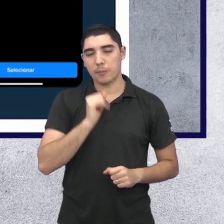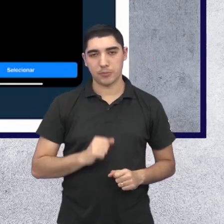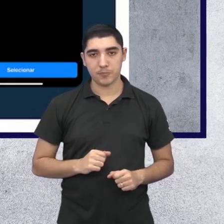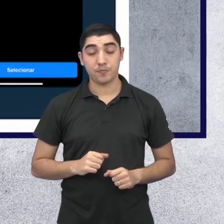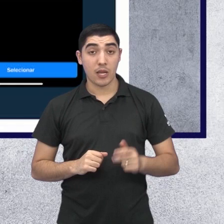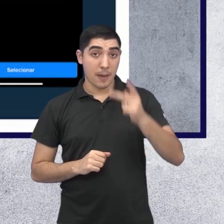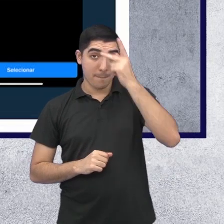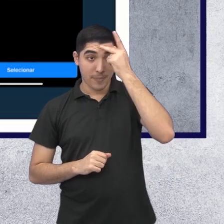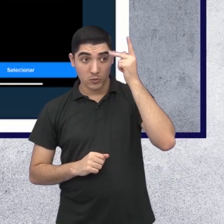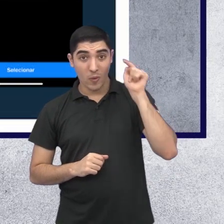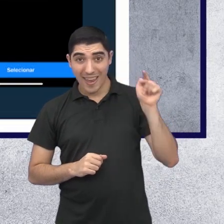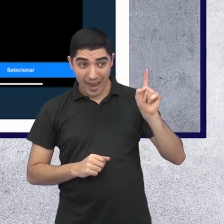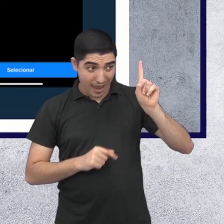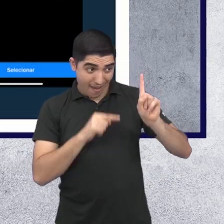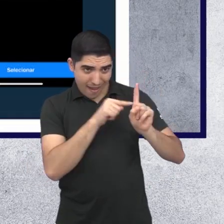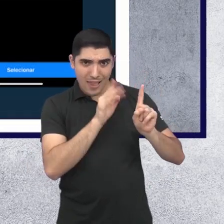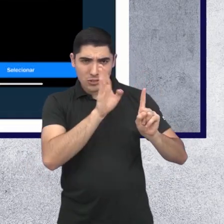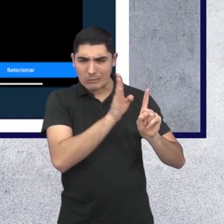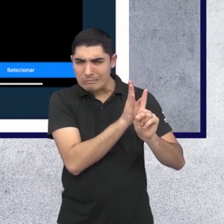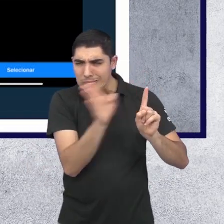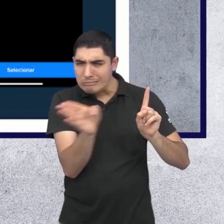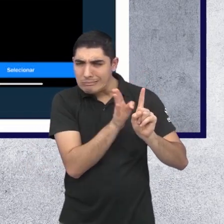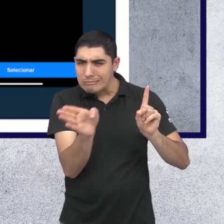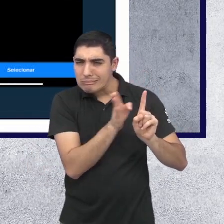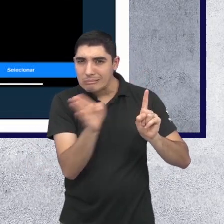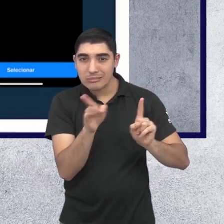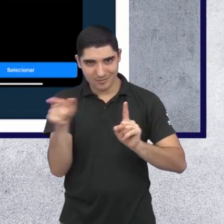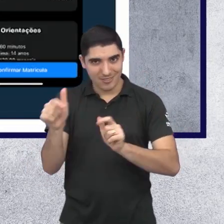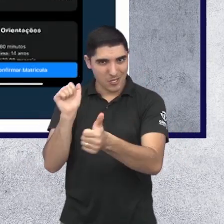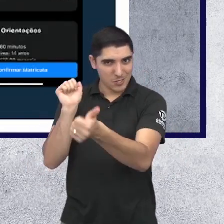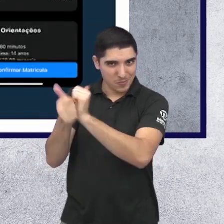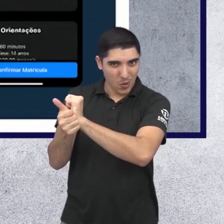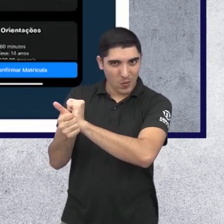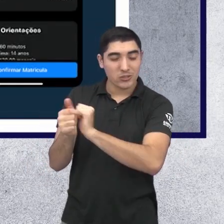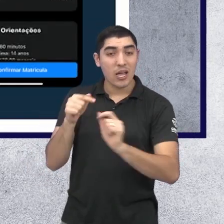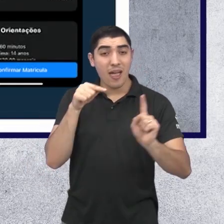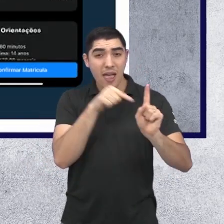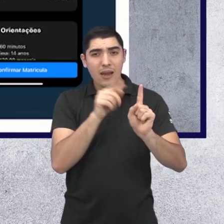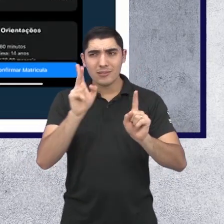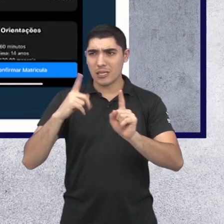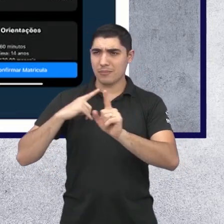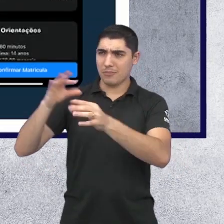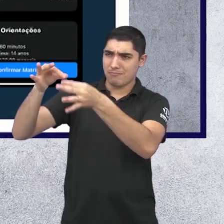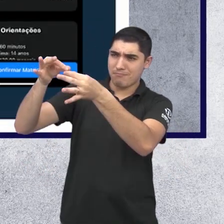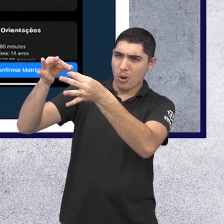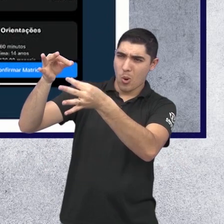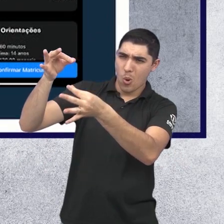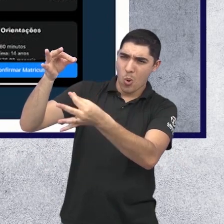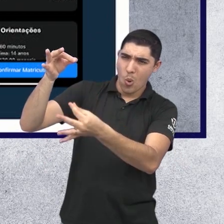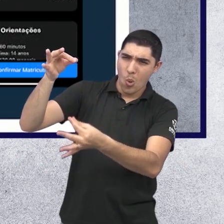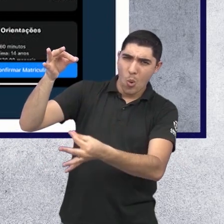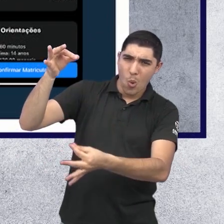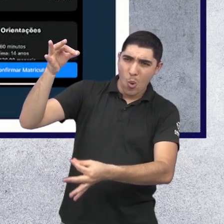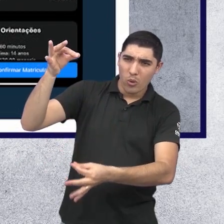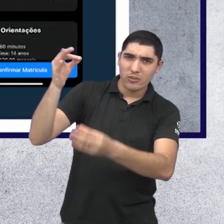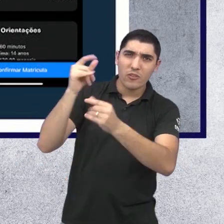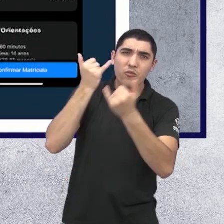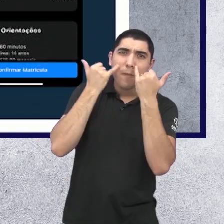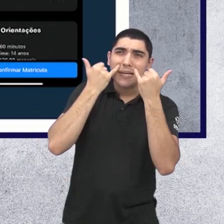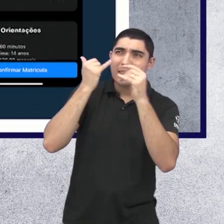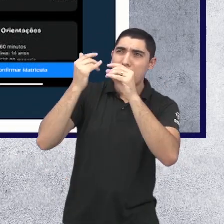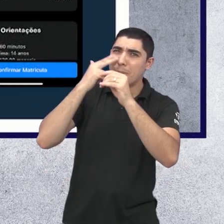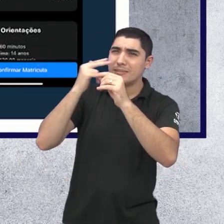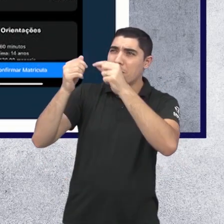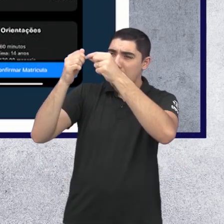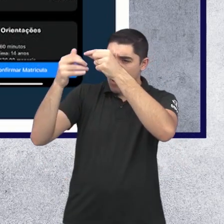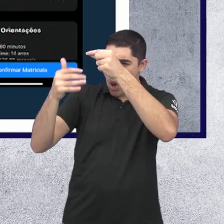esporte, ela tinha um fluxo muito longo, uma jornada muito longa. A gente optou por reduzir essa jornada, né, deixando